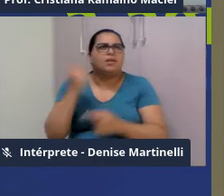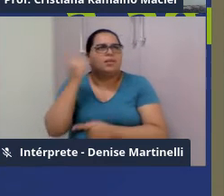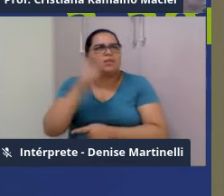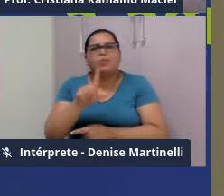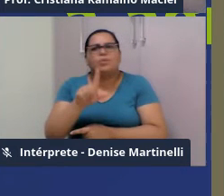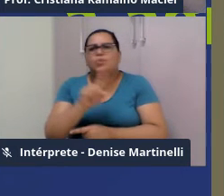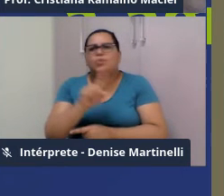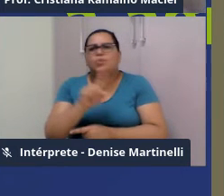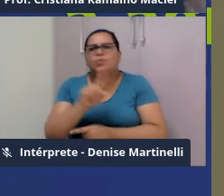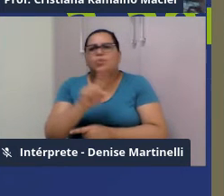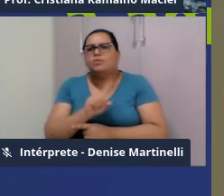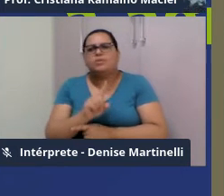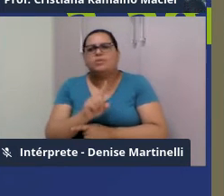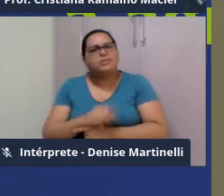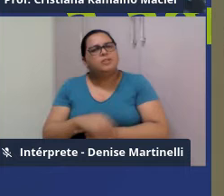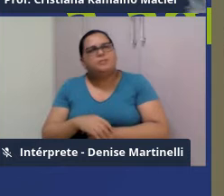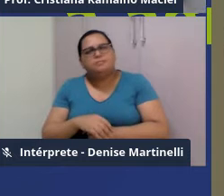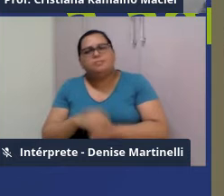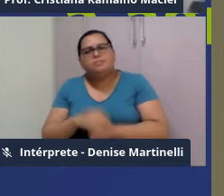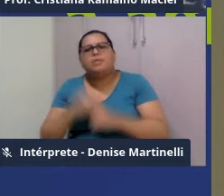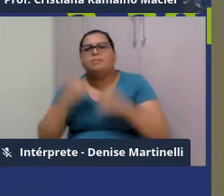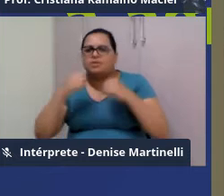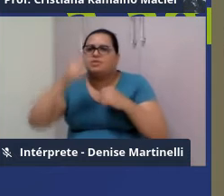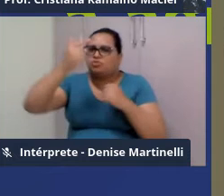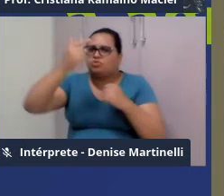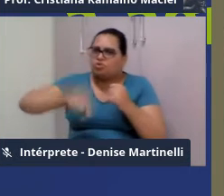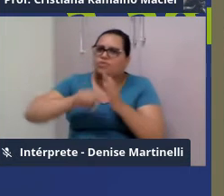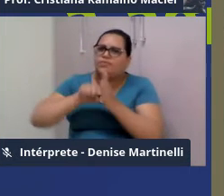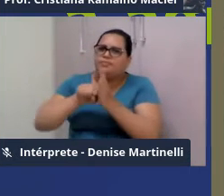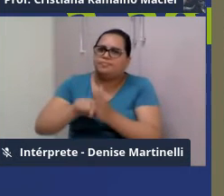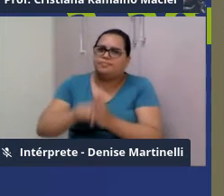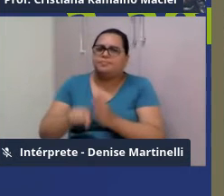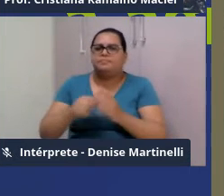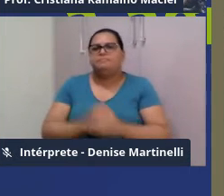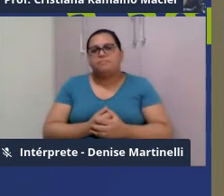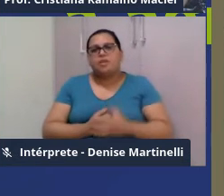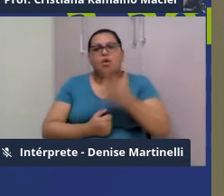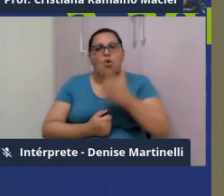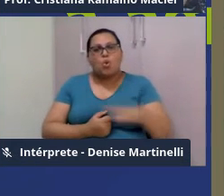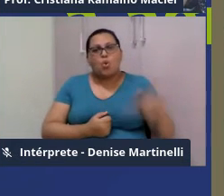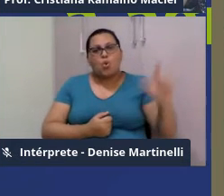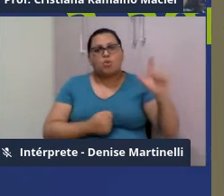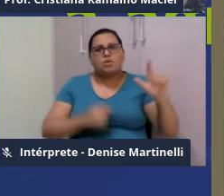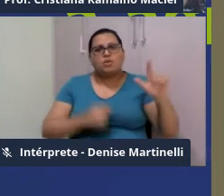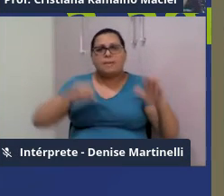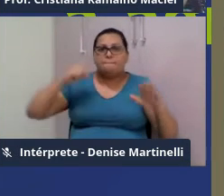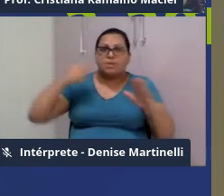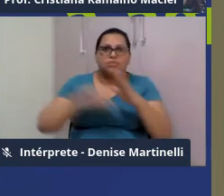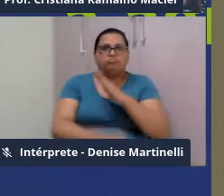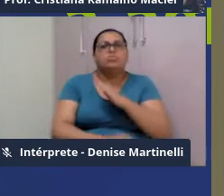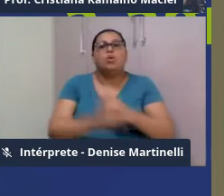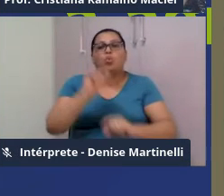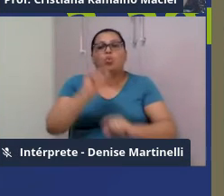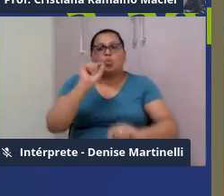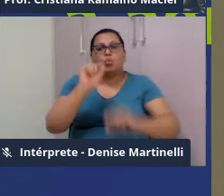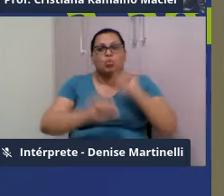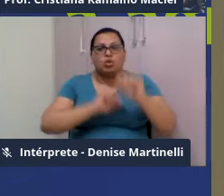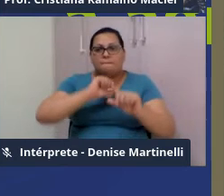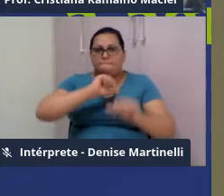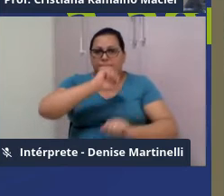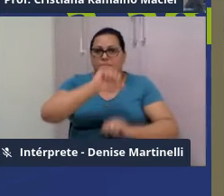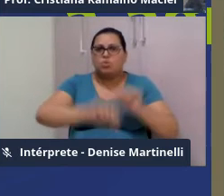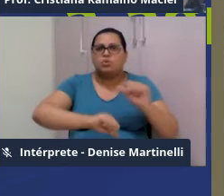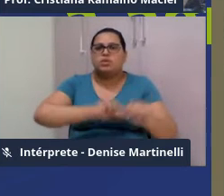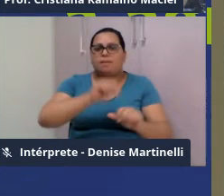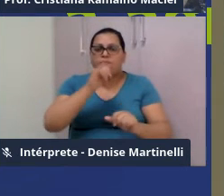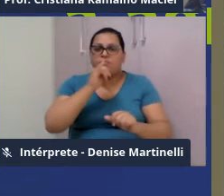Uma fase mais avançada é você ser capaz de mudar alguma coisa. Então, eu adquiri a sequência,